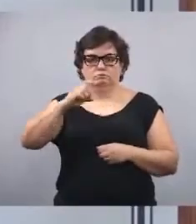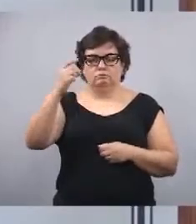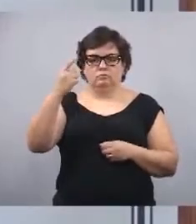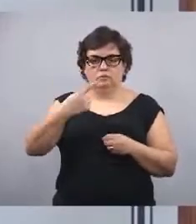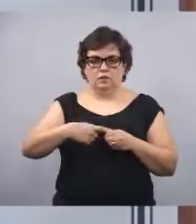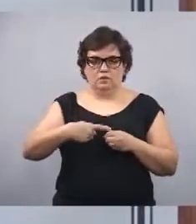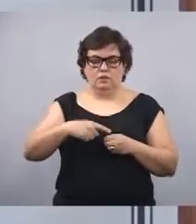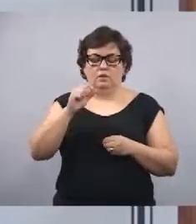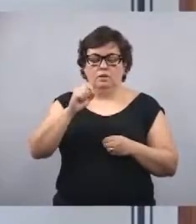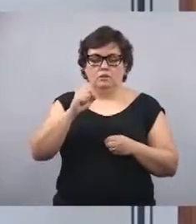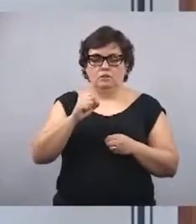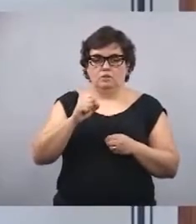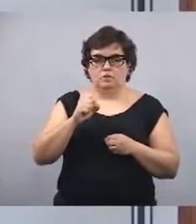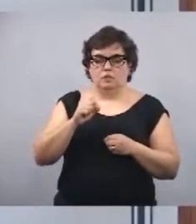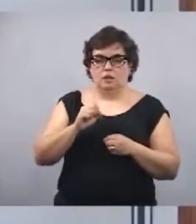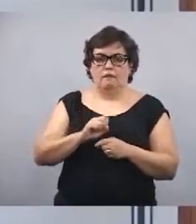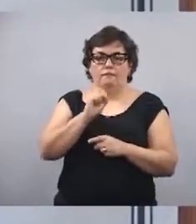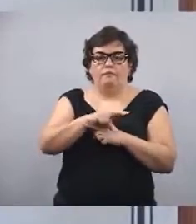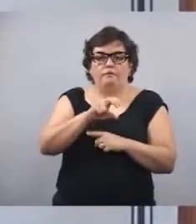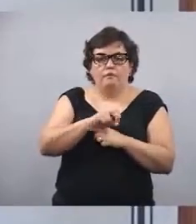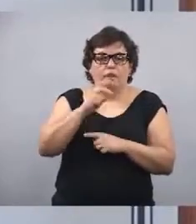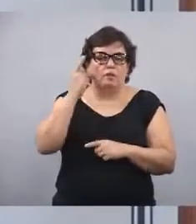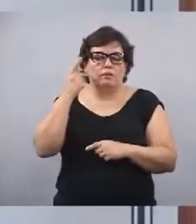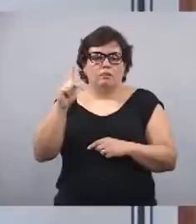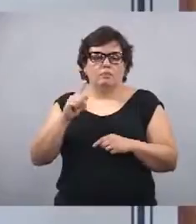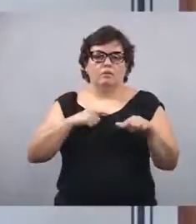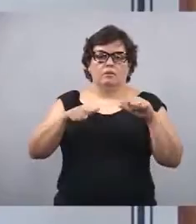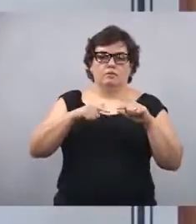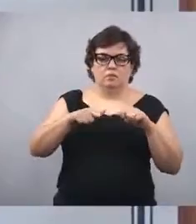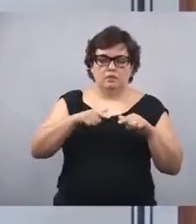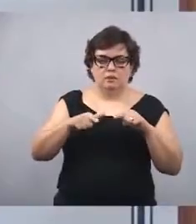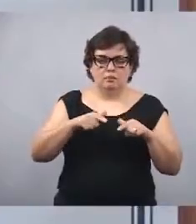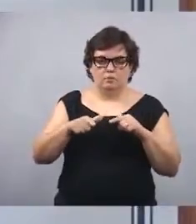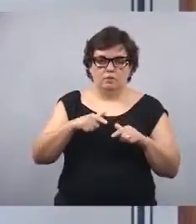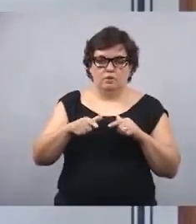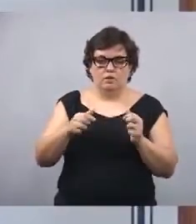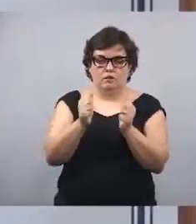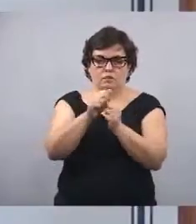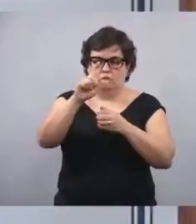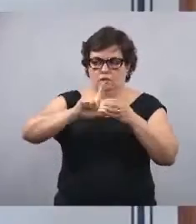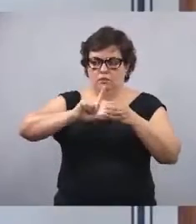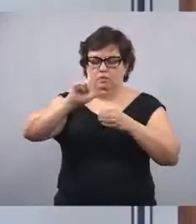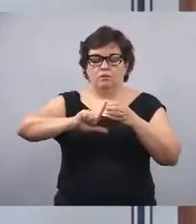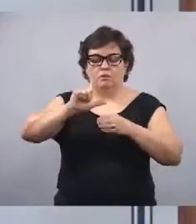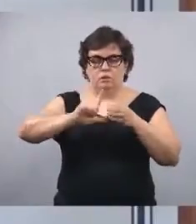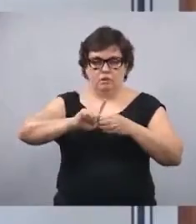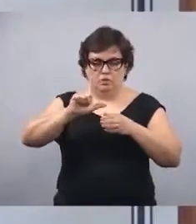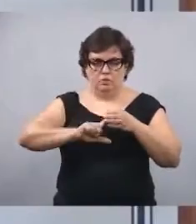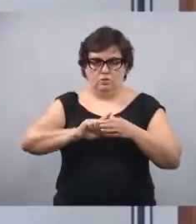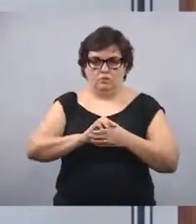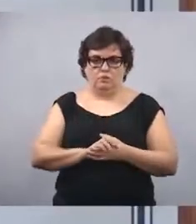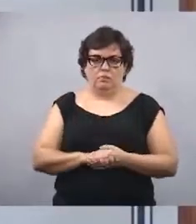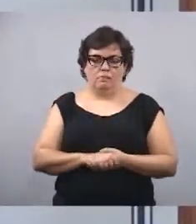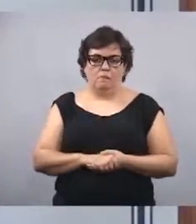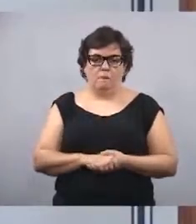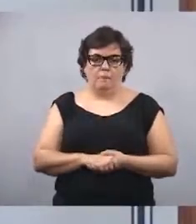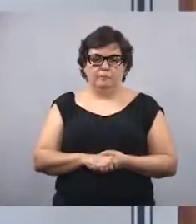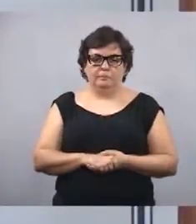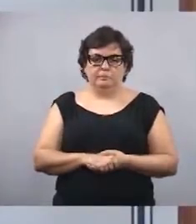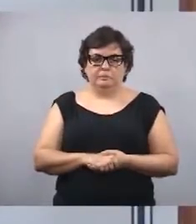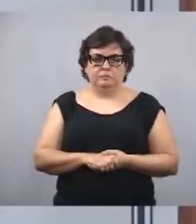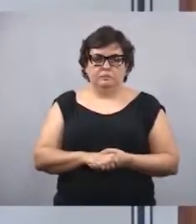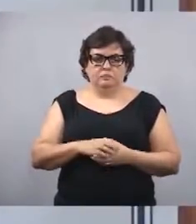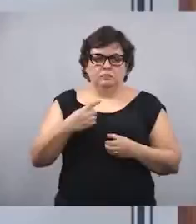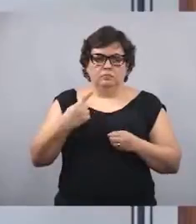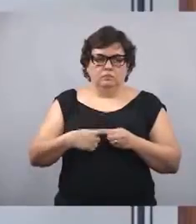isso, com o lixo. E é público e notório que Marília tem um problema